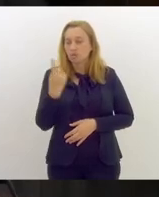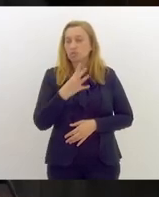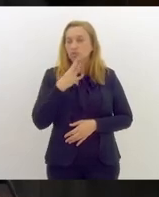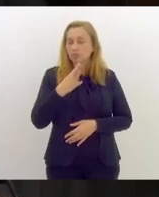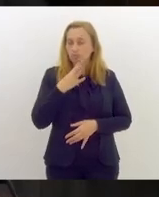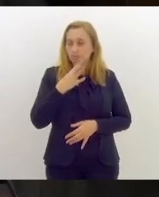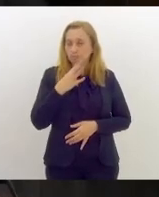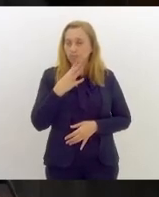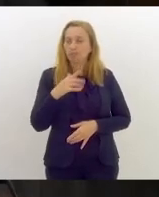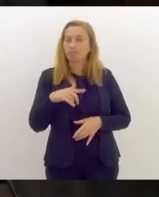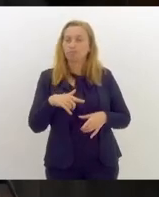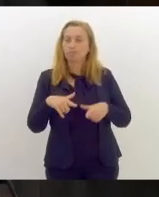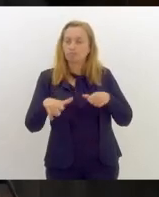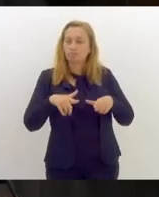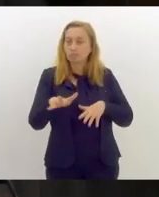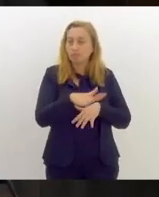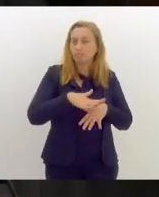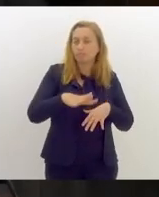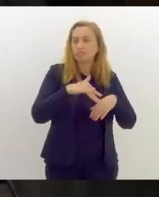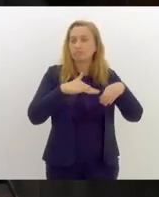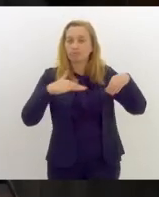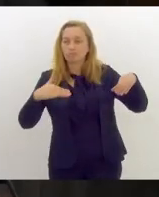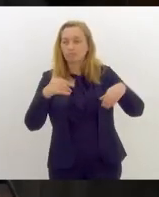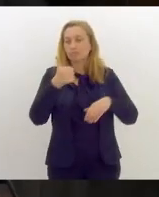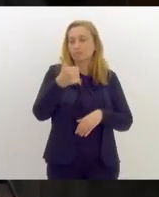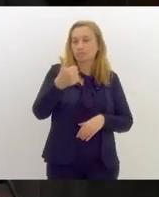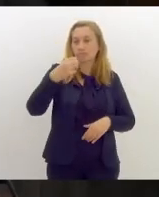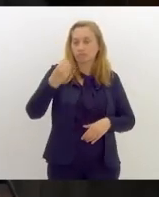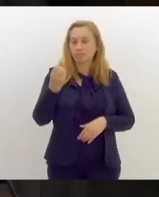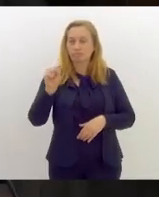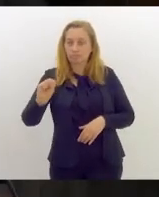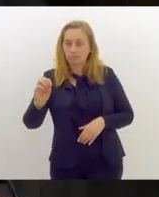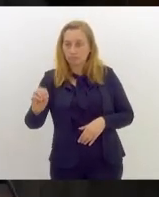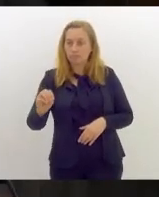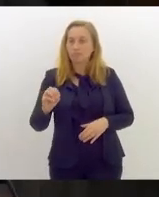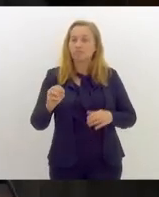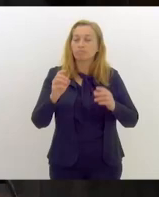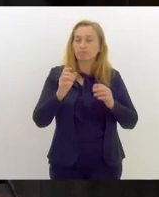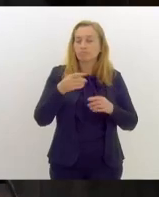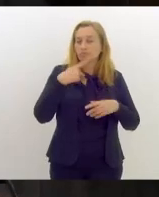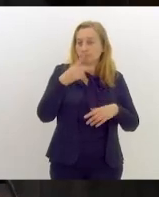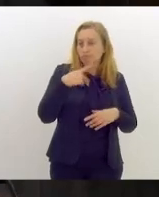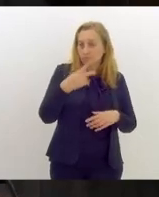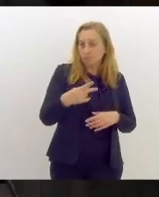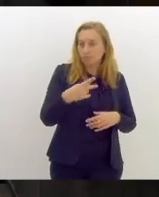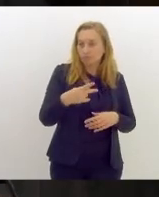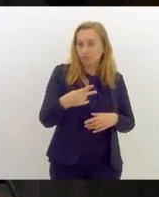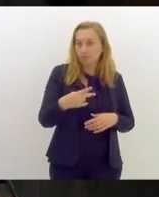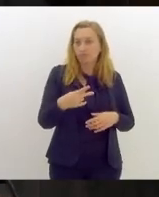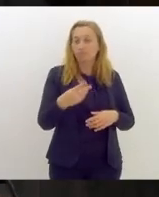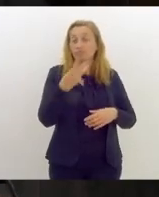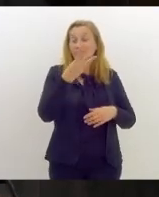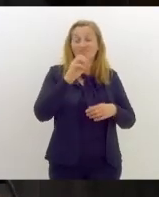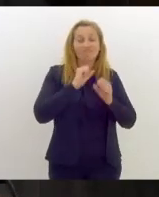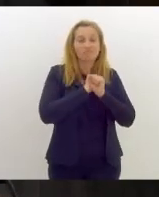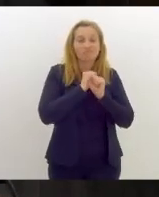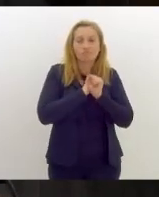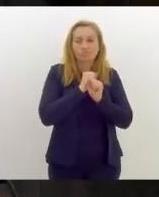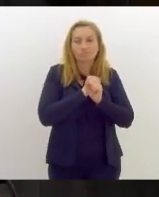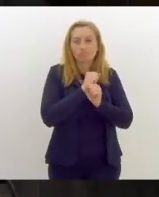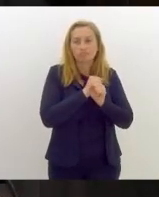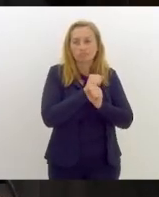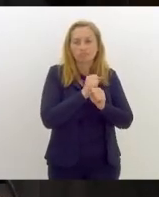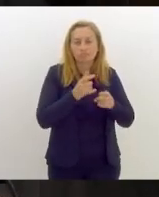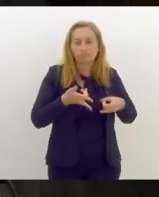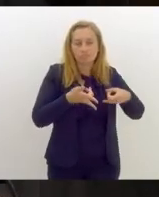na nessa nessa região da Bahia desde 1980 afirmou estamos alertando que é um passivo Ambiental de 30 anos de Marta o